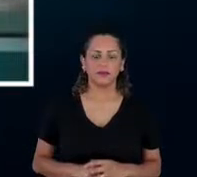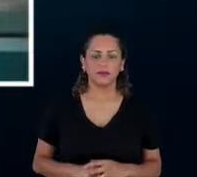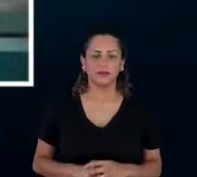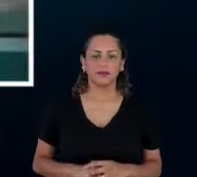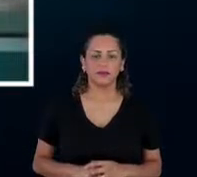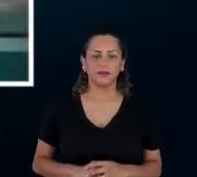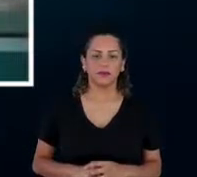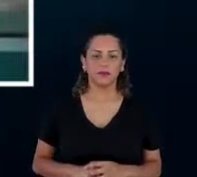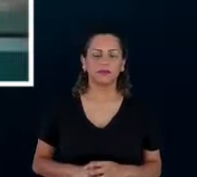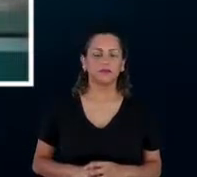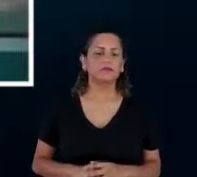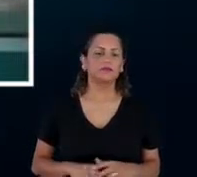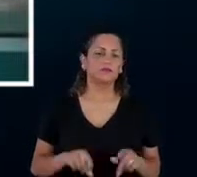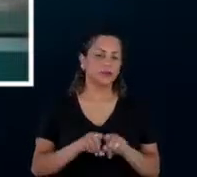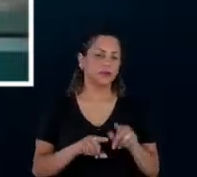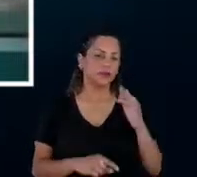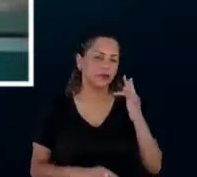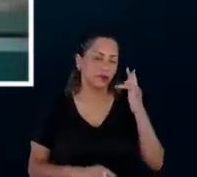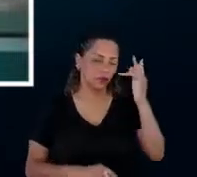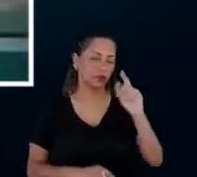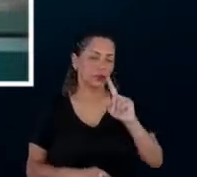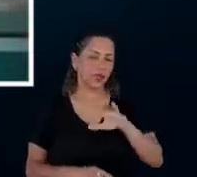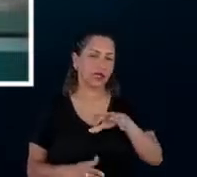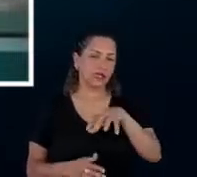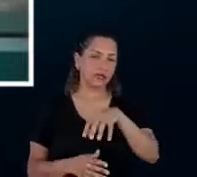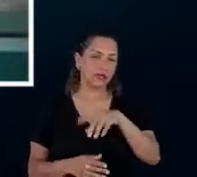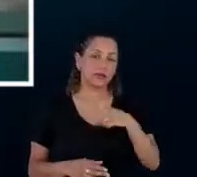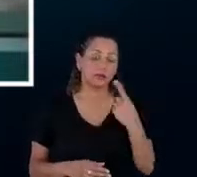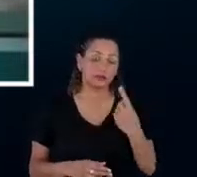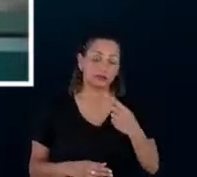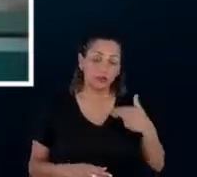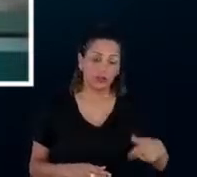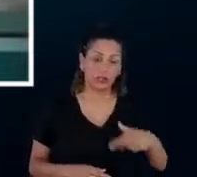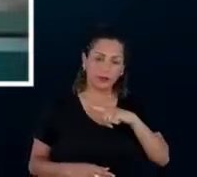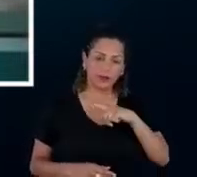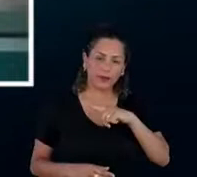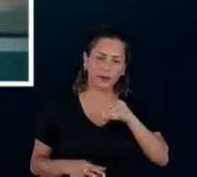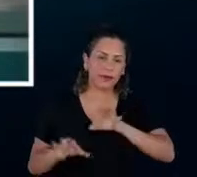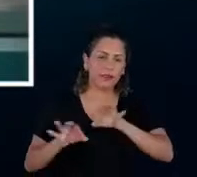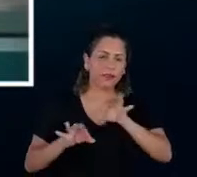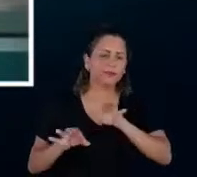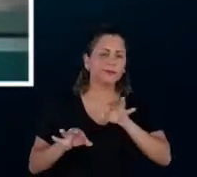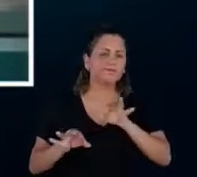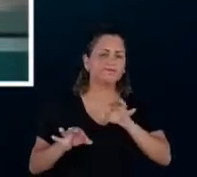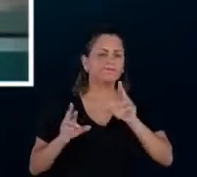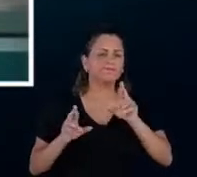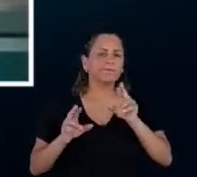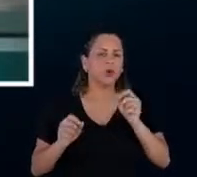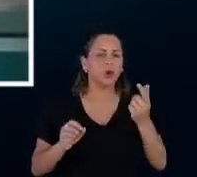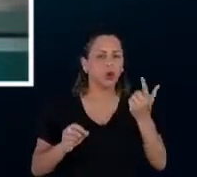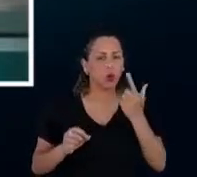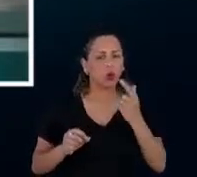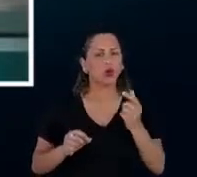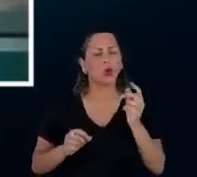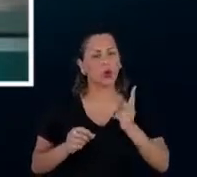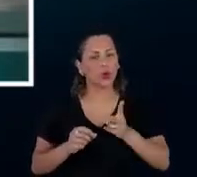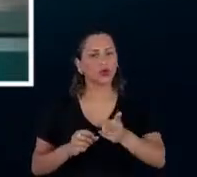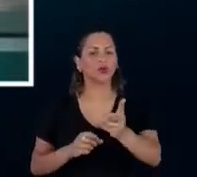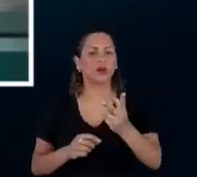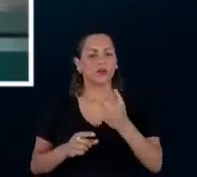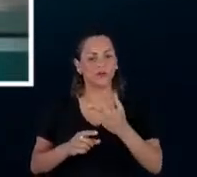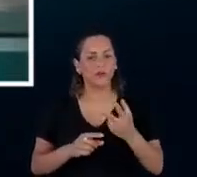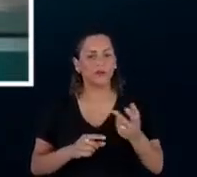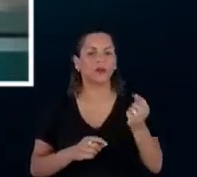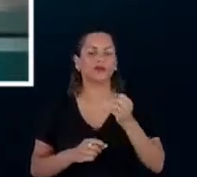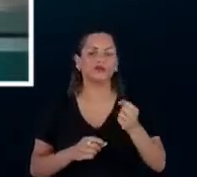No futuro, a State Grid tem plano ambicioso. Vamos continuar a fortalecer a interação entre a